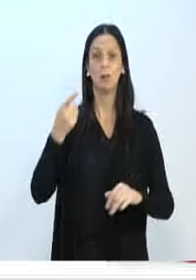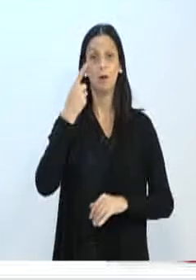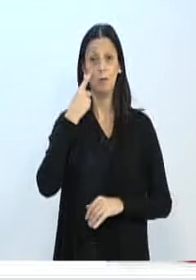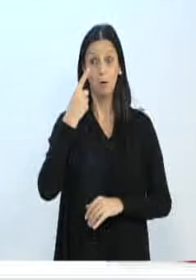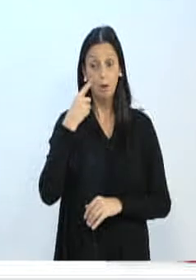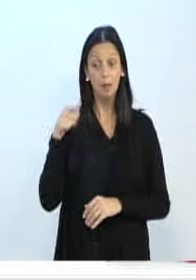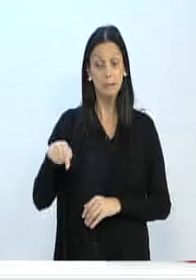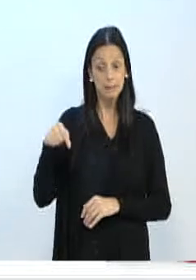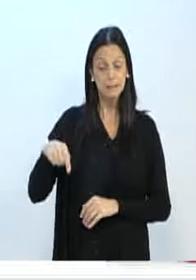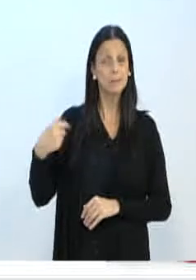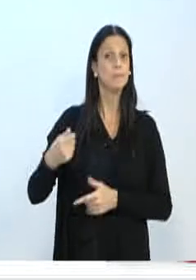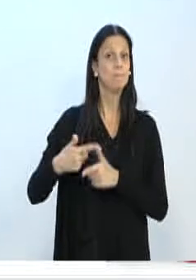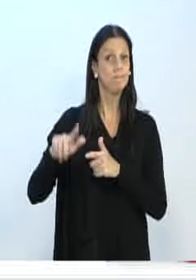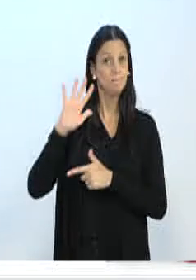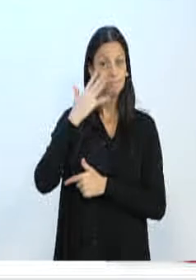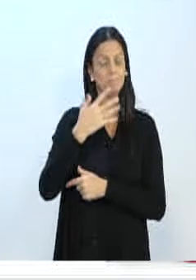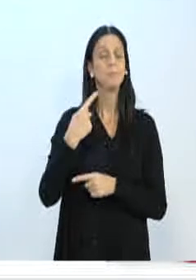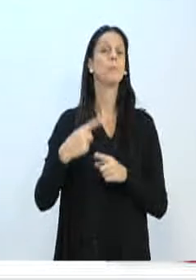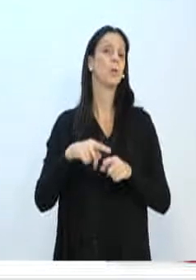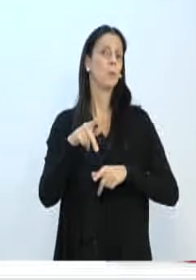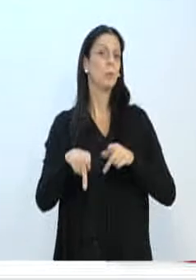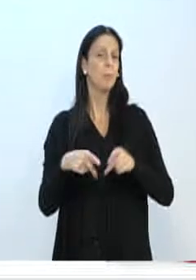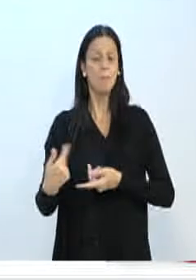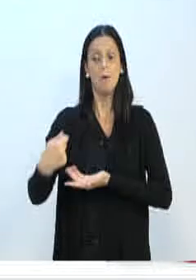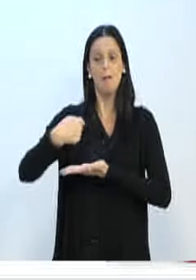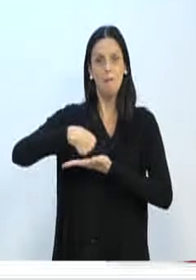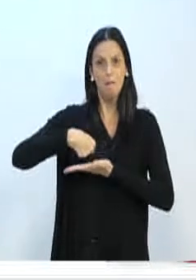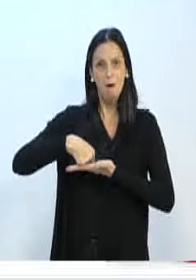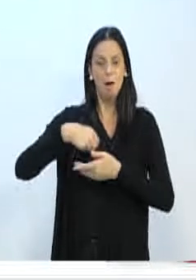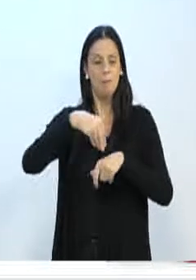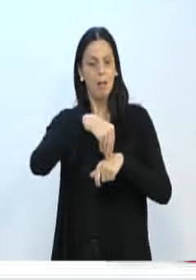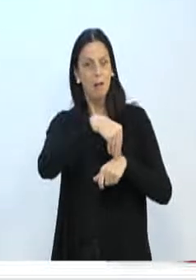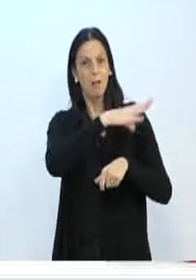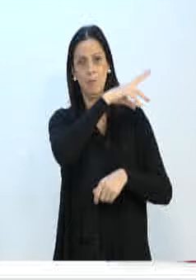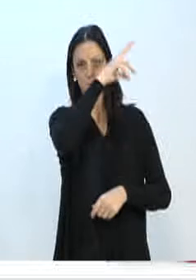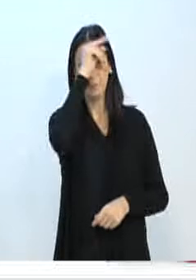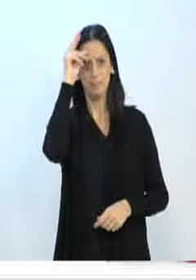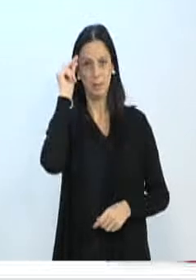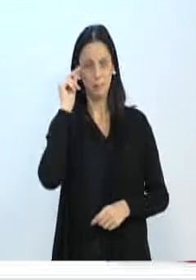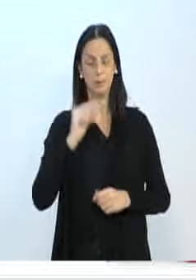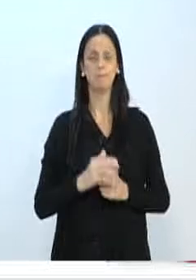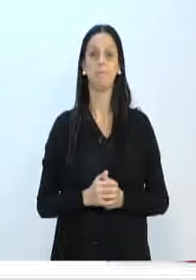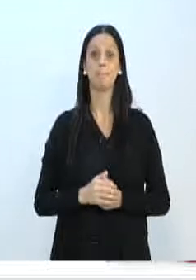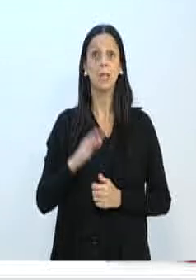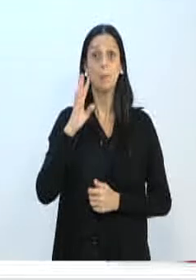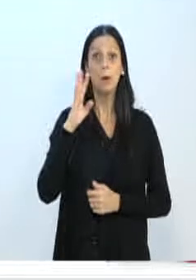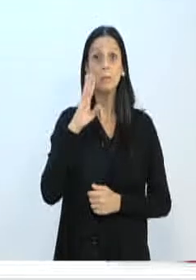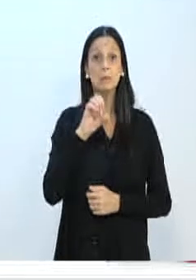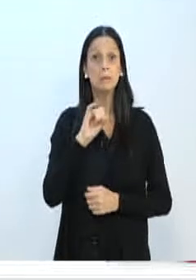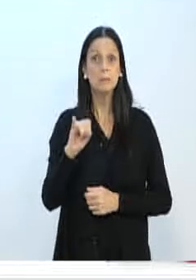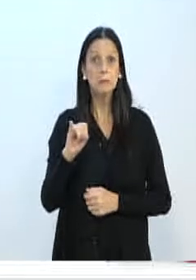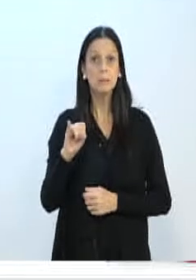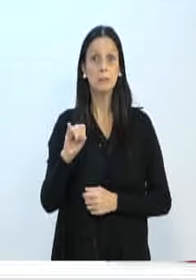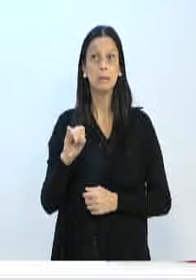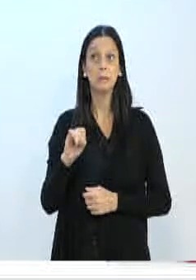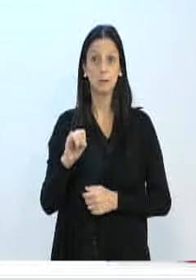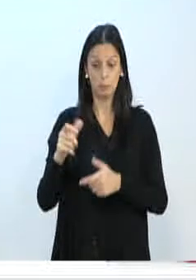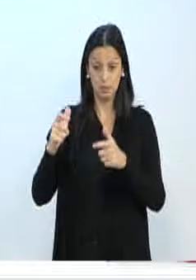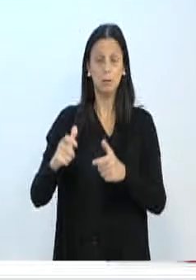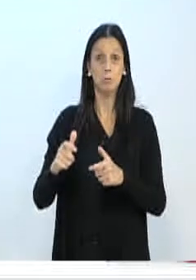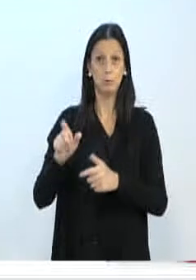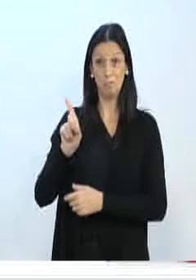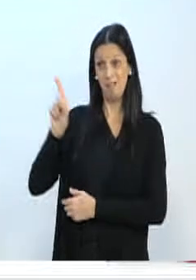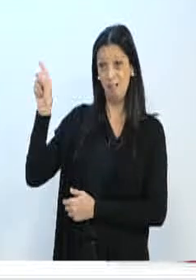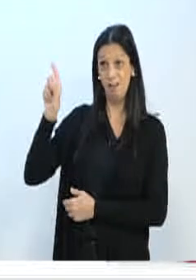cobra todos esses encaminhamentos e a gente está nas ruas. Imagina se aí uma criança ou uma senhora, porventura,